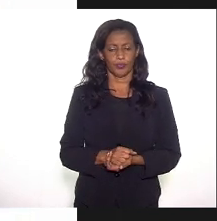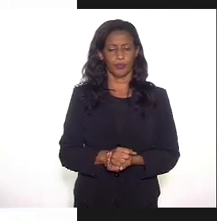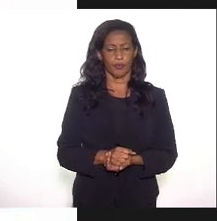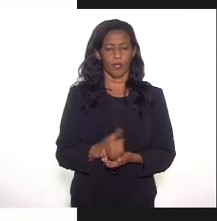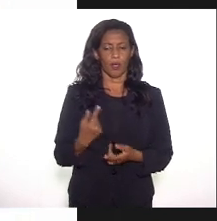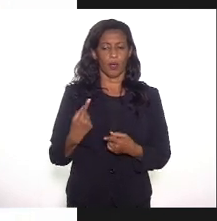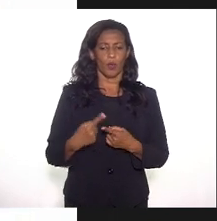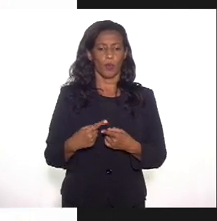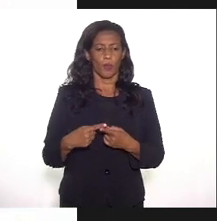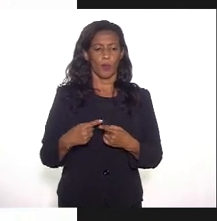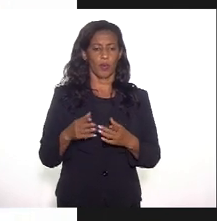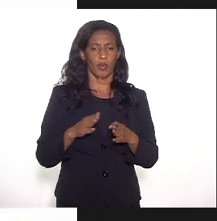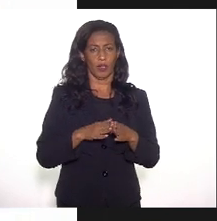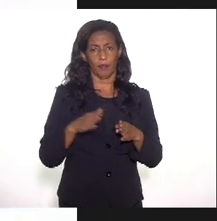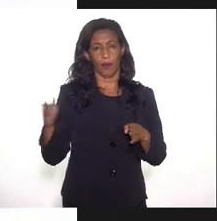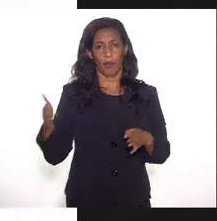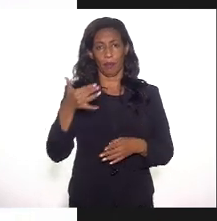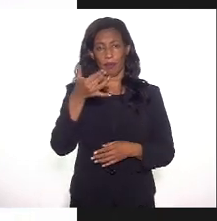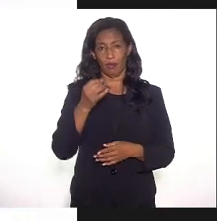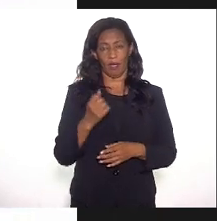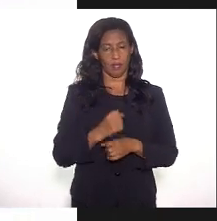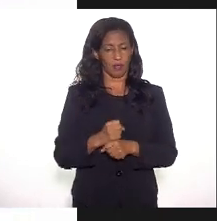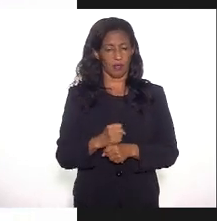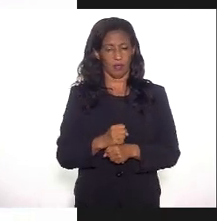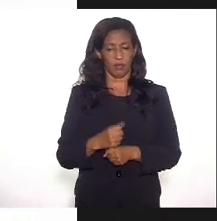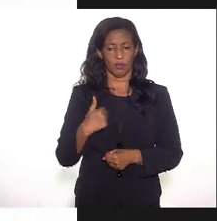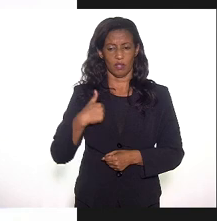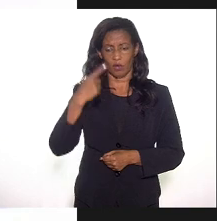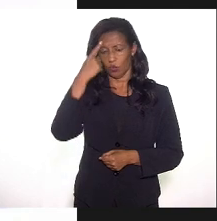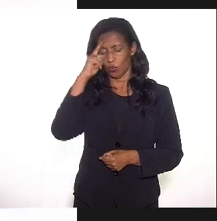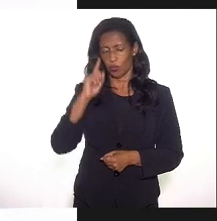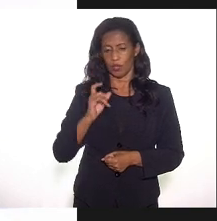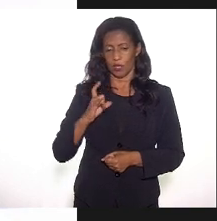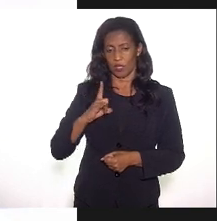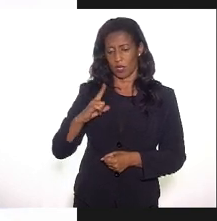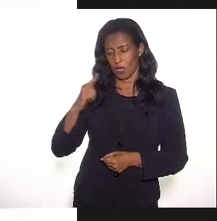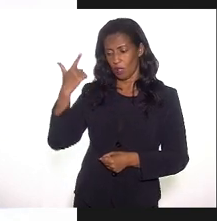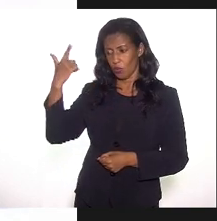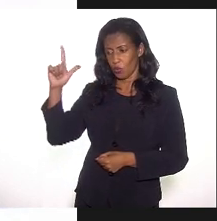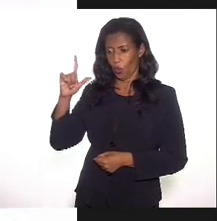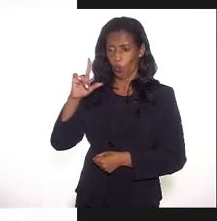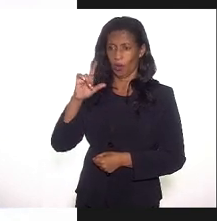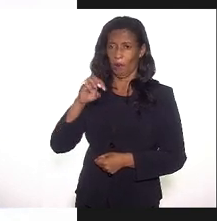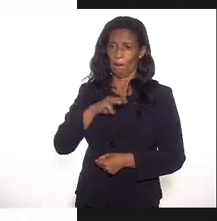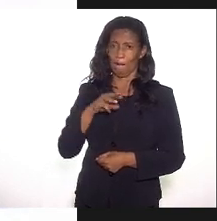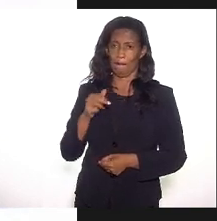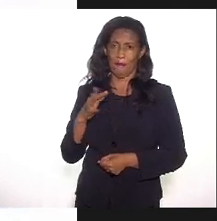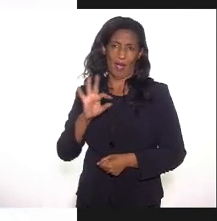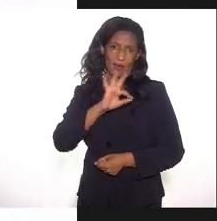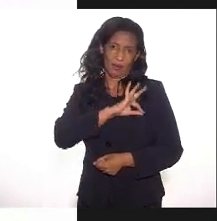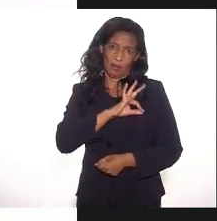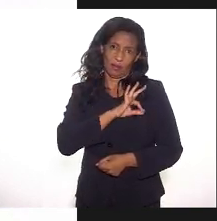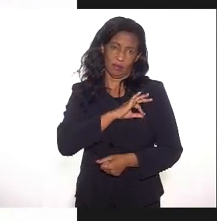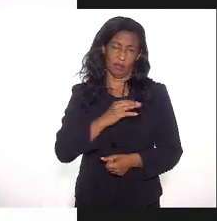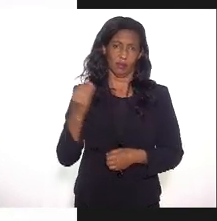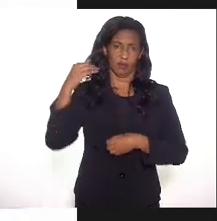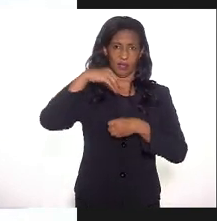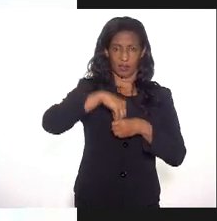ele prorroga para daqui a 10 anos, e eu não sei se teremos outra Marta Rocha, né,